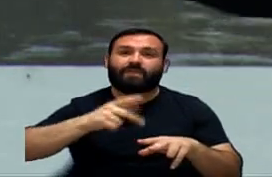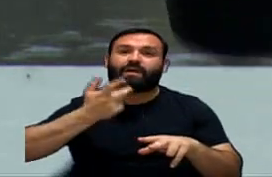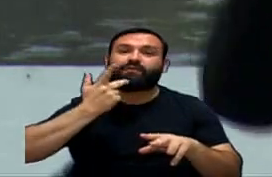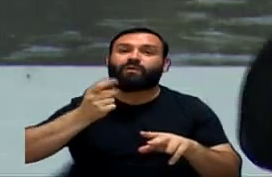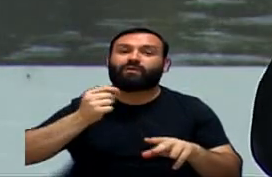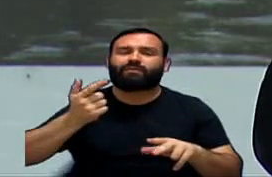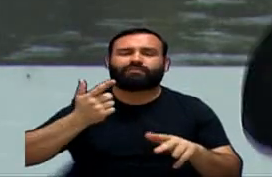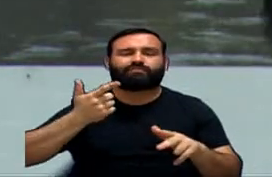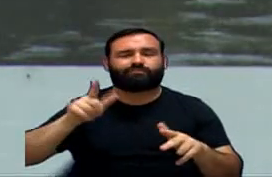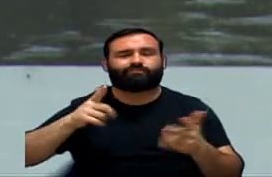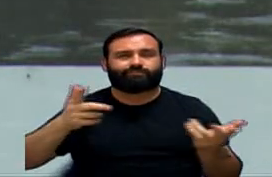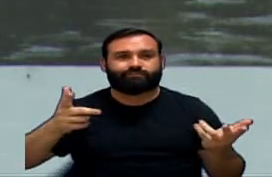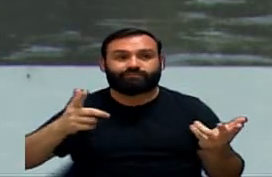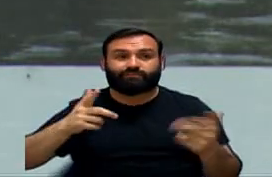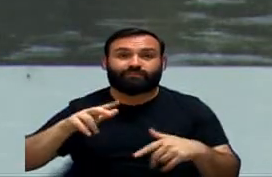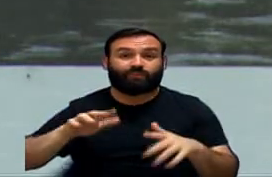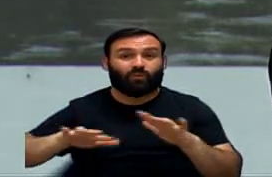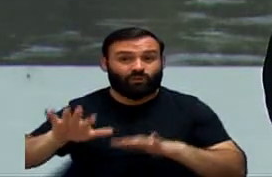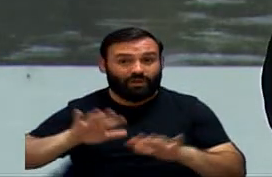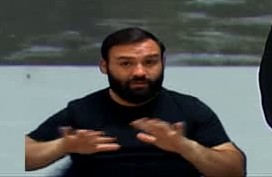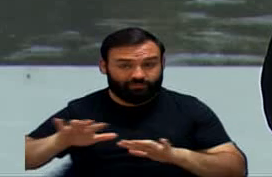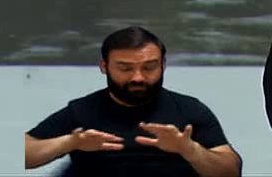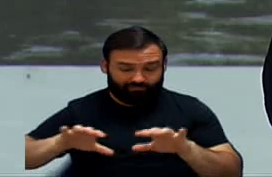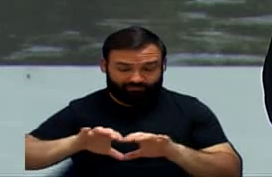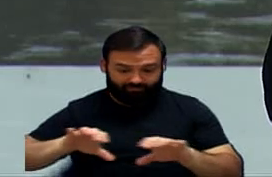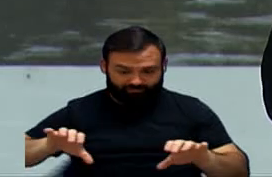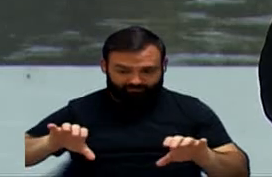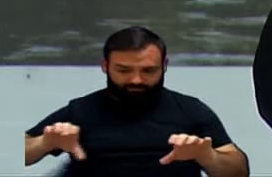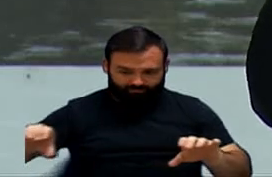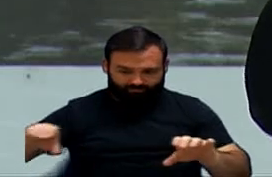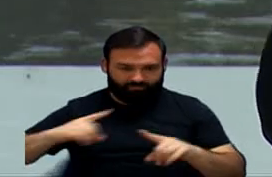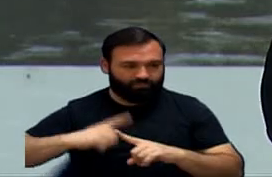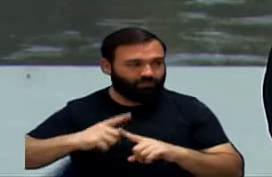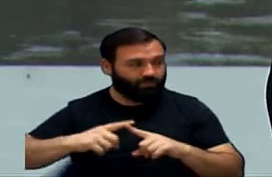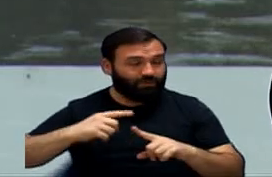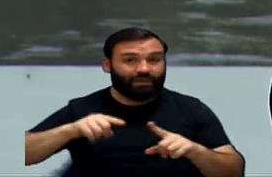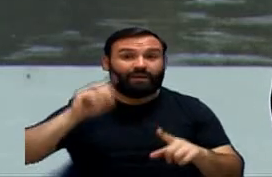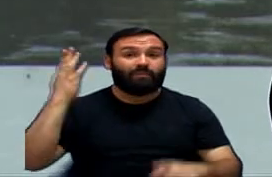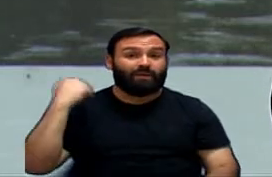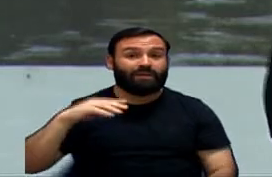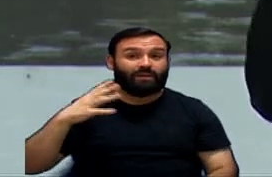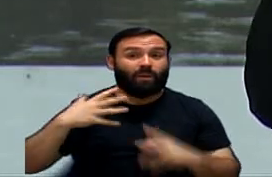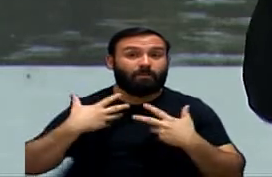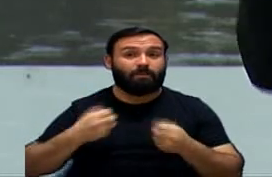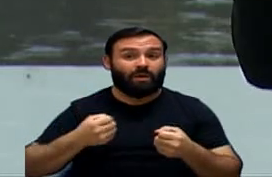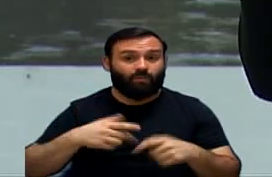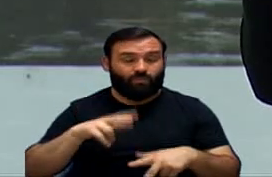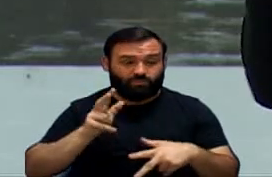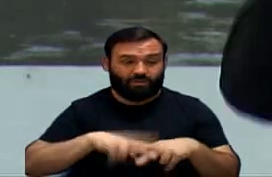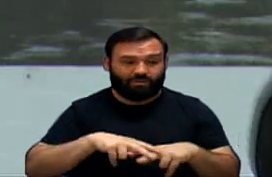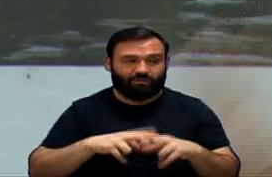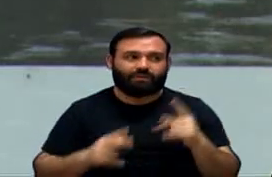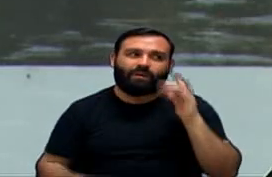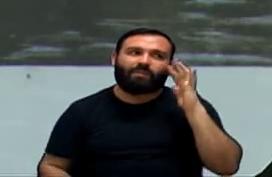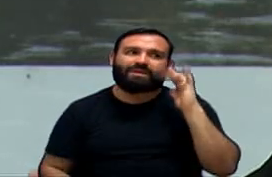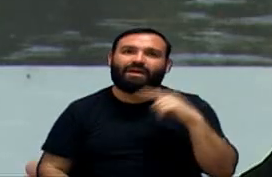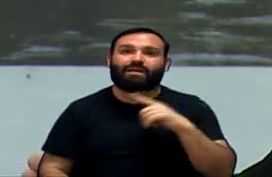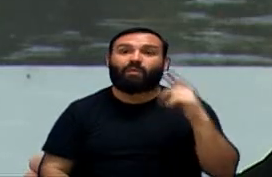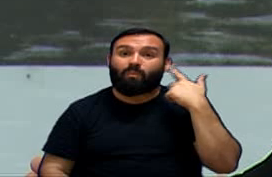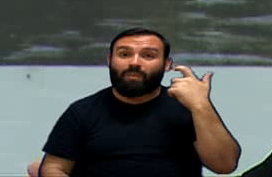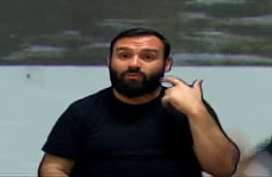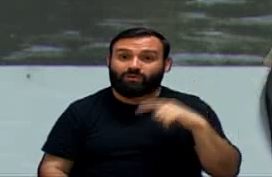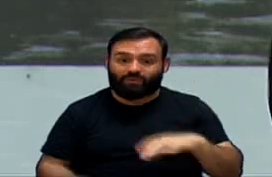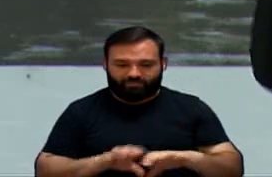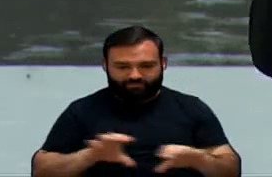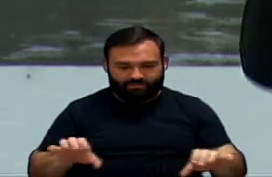pro outra poxa é cuida é melhor você cuidar porque eu parei numa Blit aprender a minha moto o outro vai pensar Então vou tirar o barulho